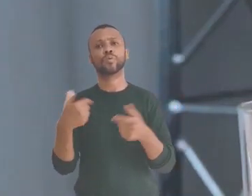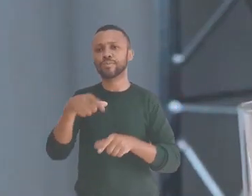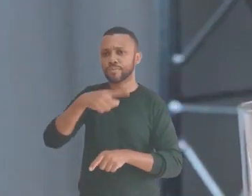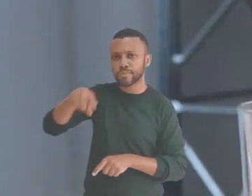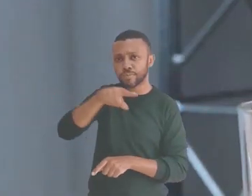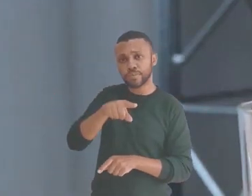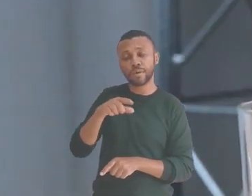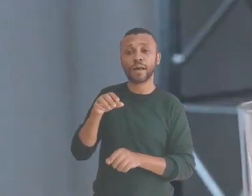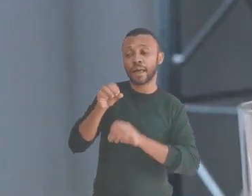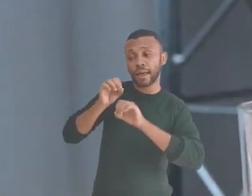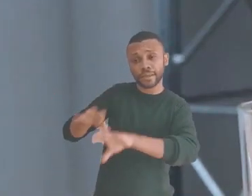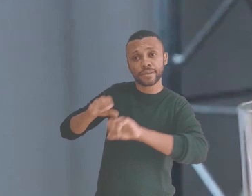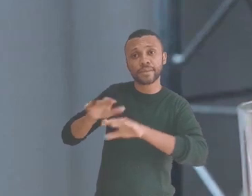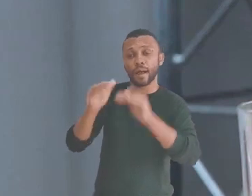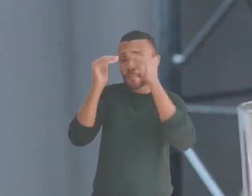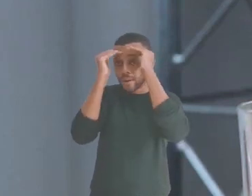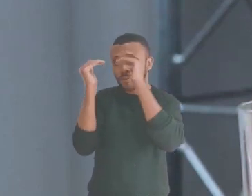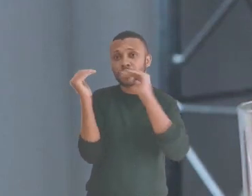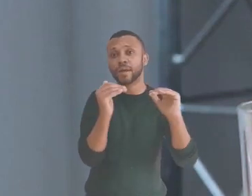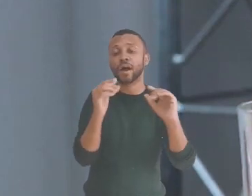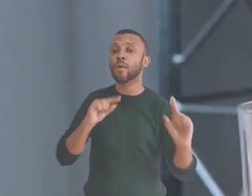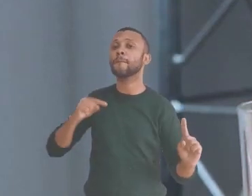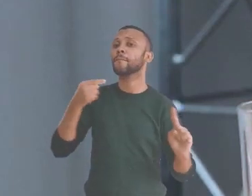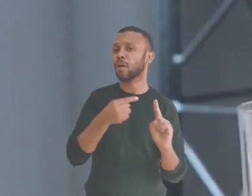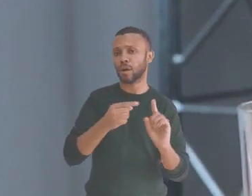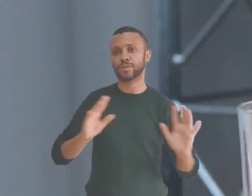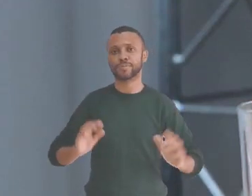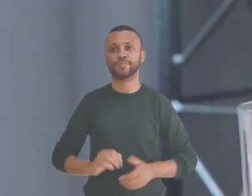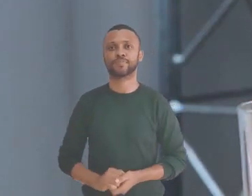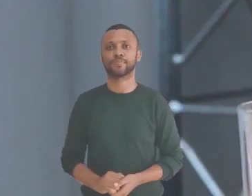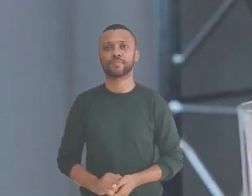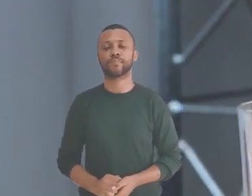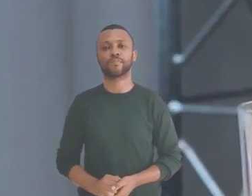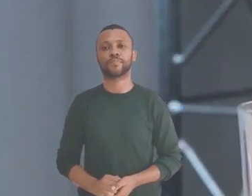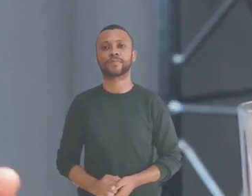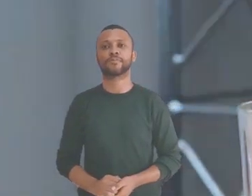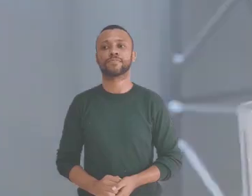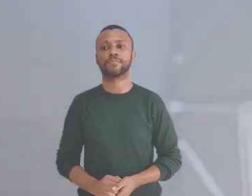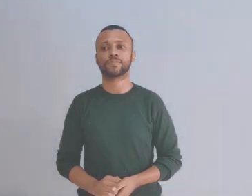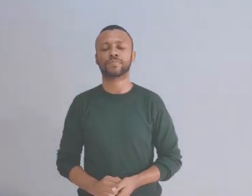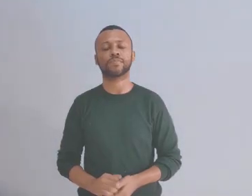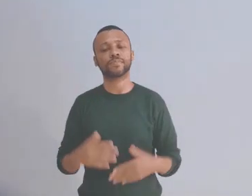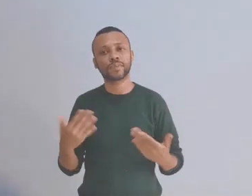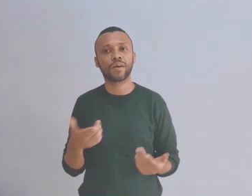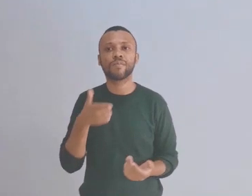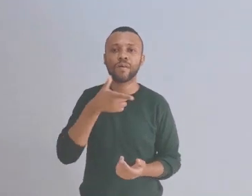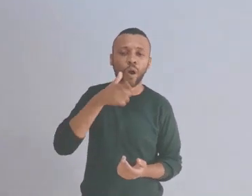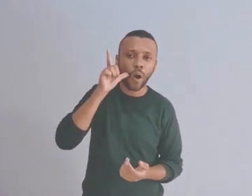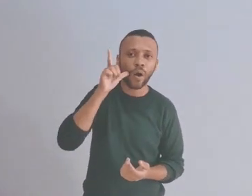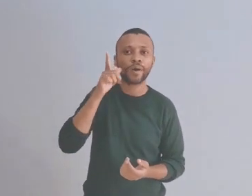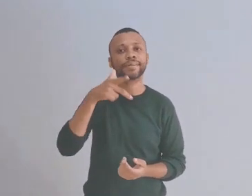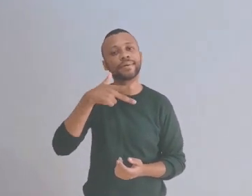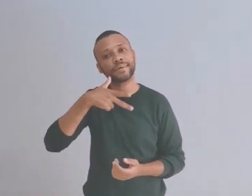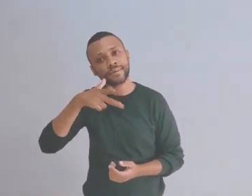respeitar o próximo. Porque é triste isso. Sim. É triste. E assim, foi ontem, foi